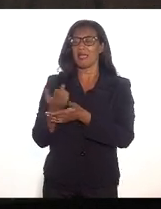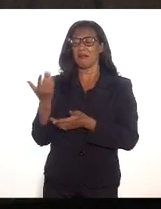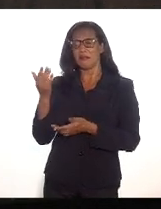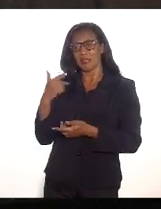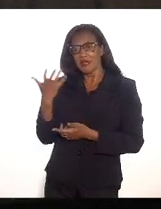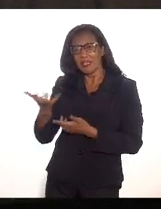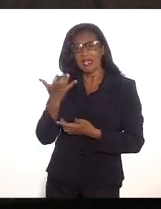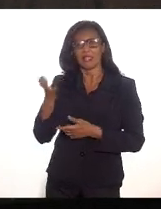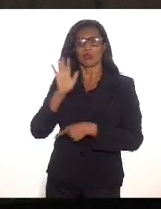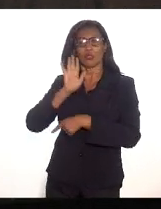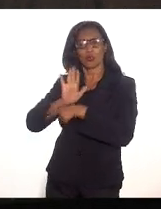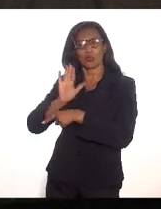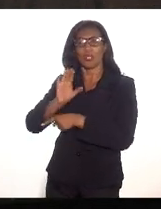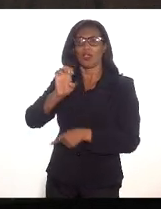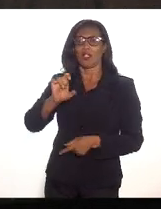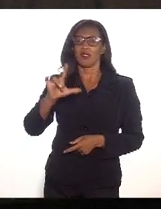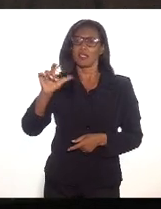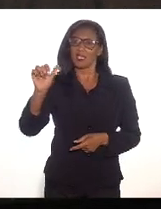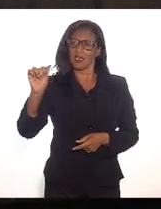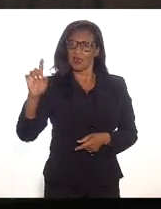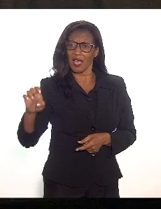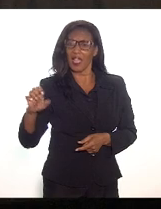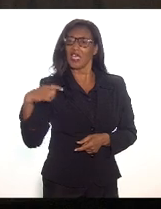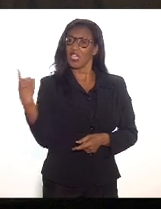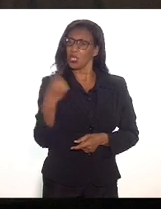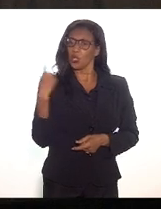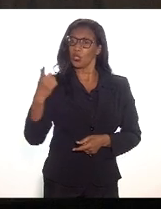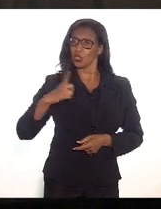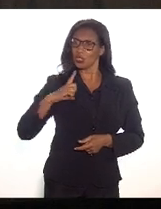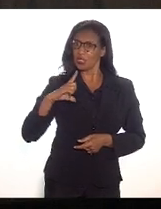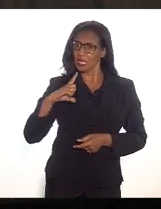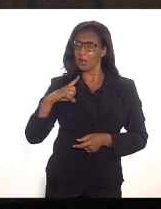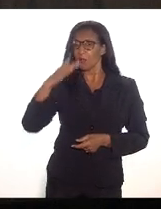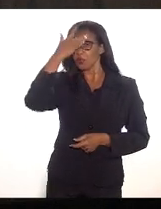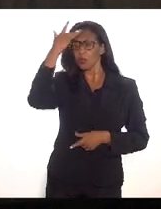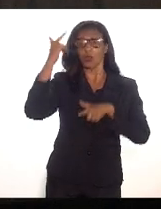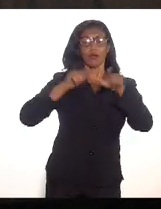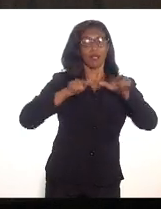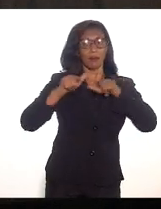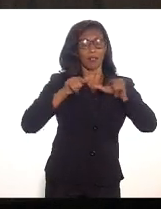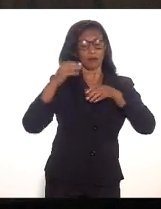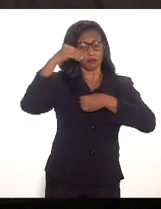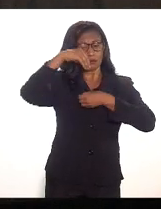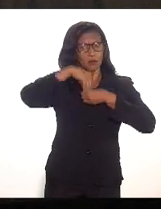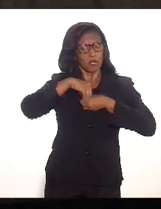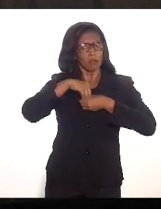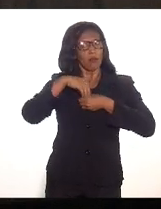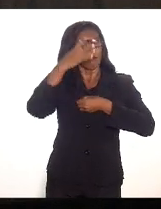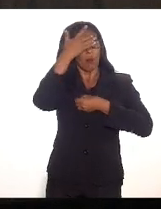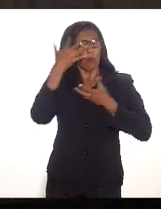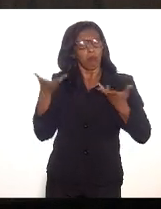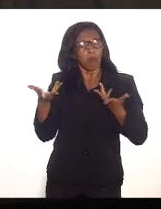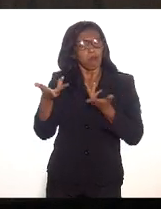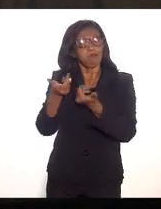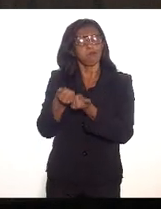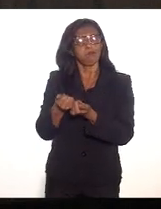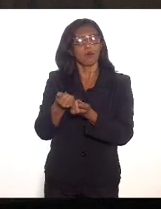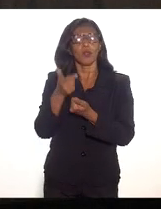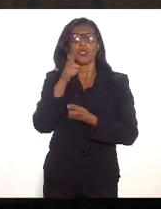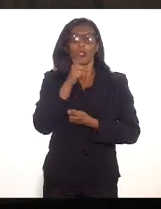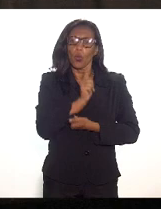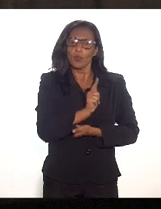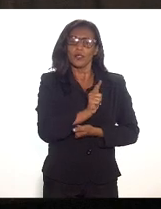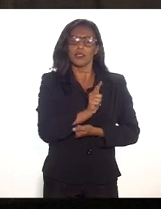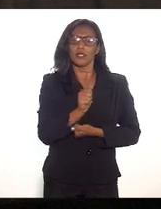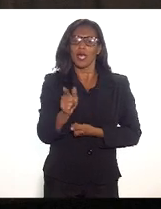a população. E nós temos dentro da SEDAI um corpo técnico maravilhoso, maravilhoso, que conseguem